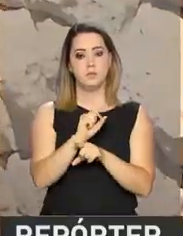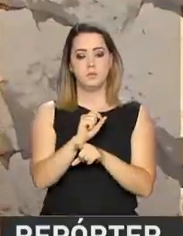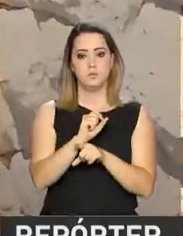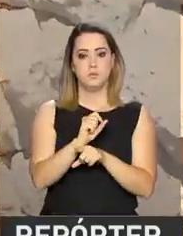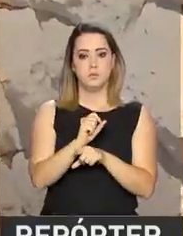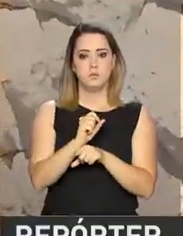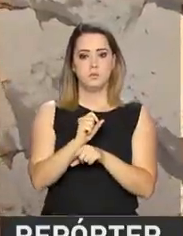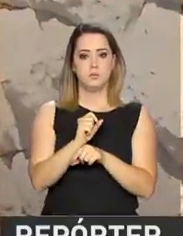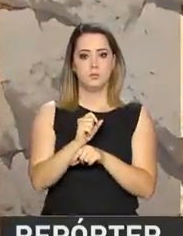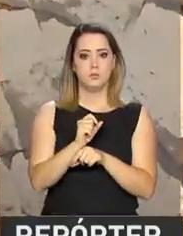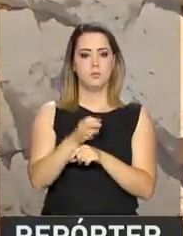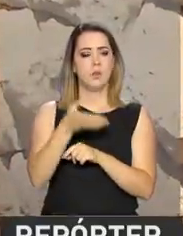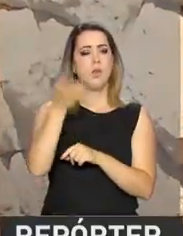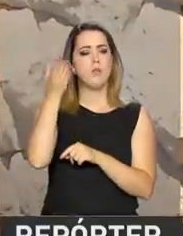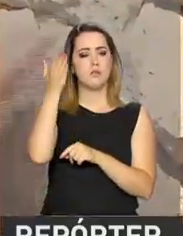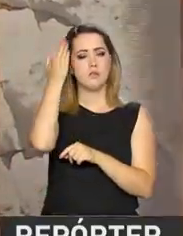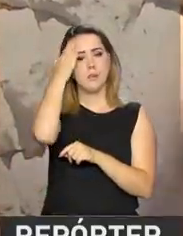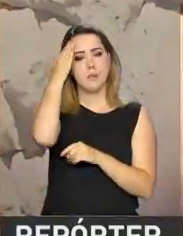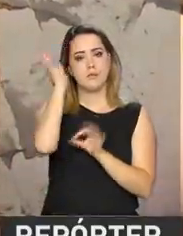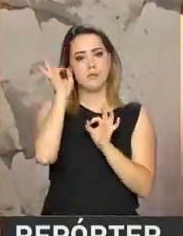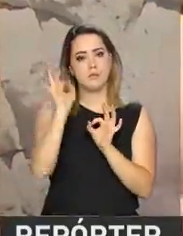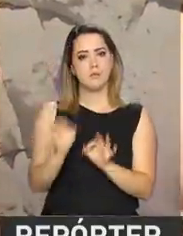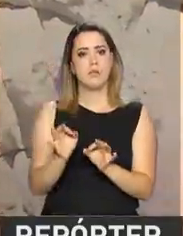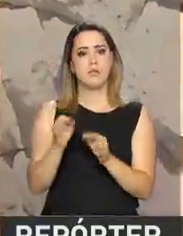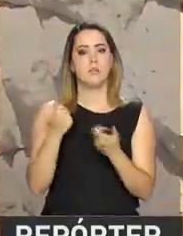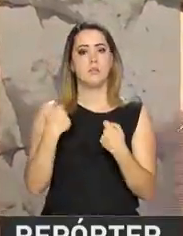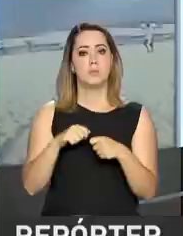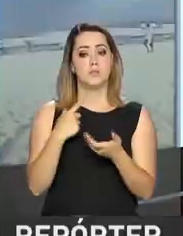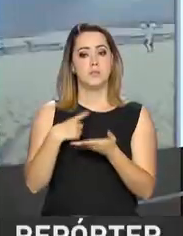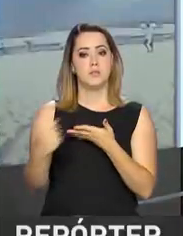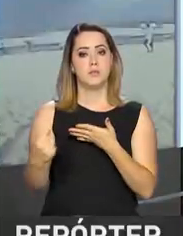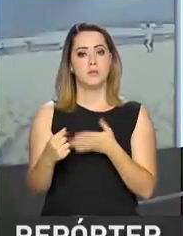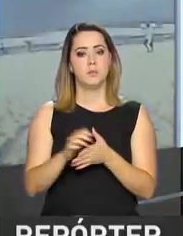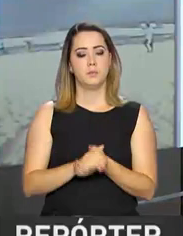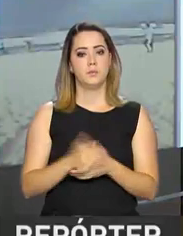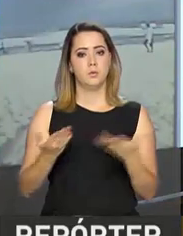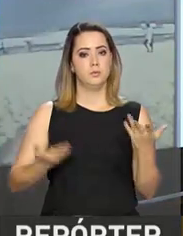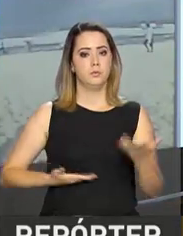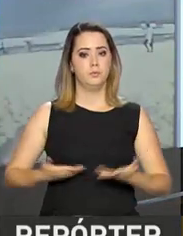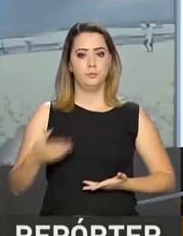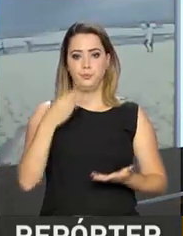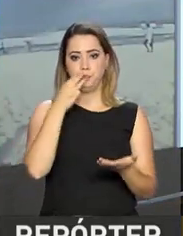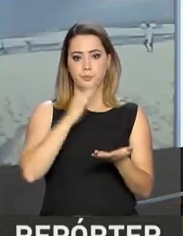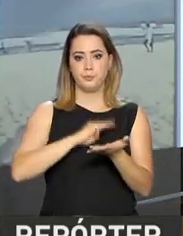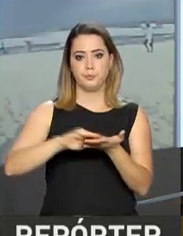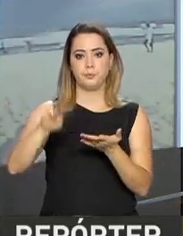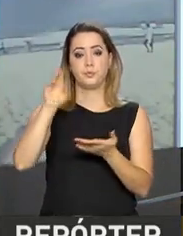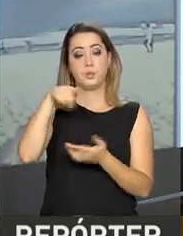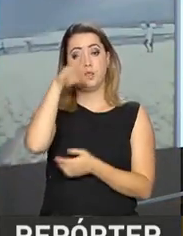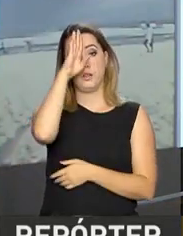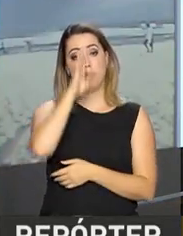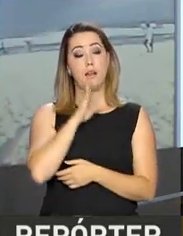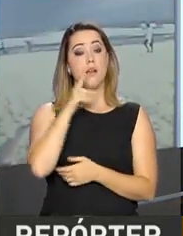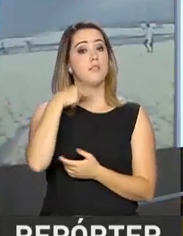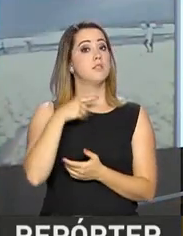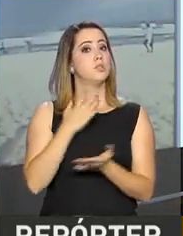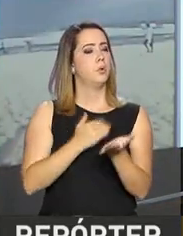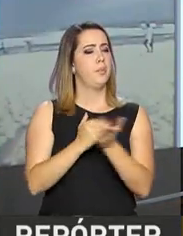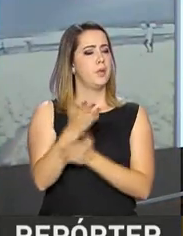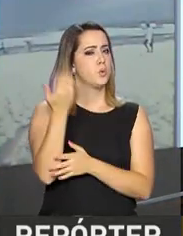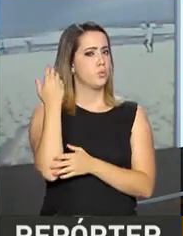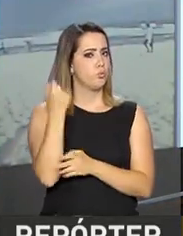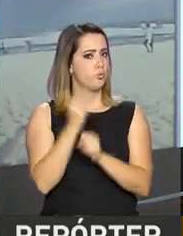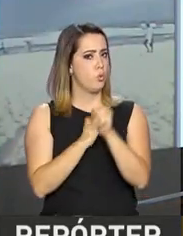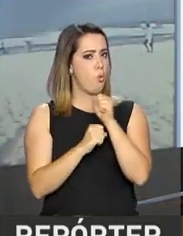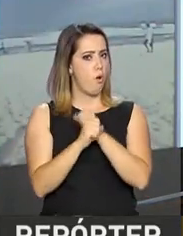também conscientizados né que precisam sair o serviço de mensagem de alerta é de graça e desde o início do ano